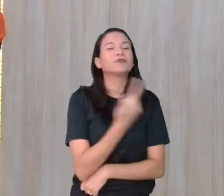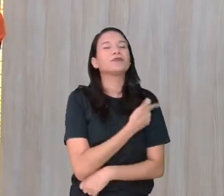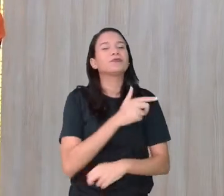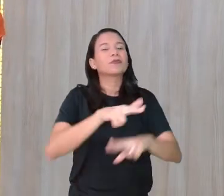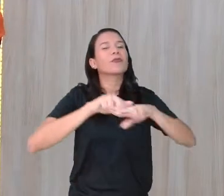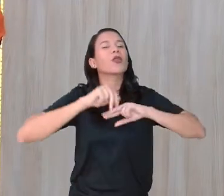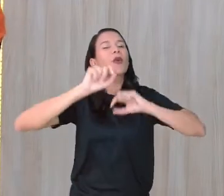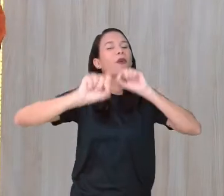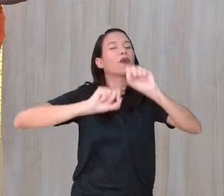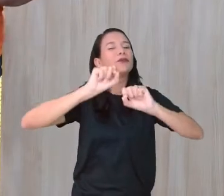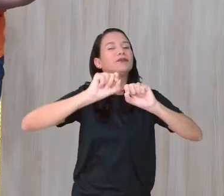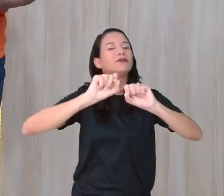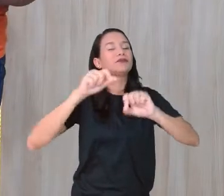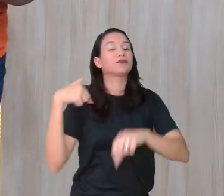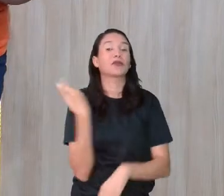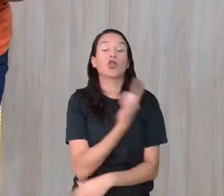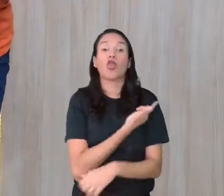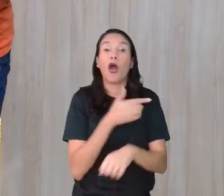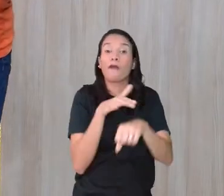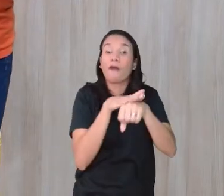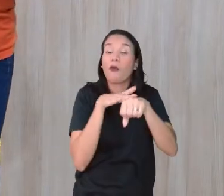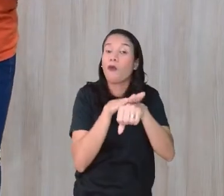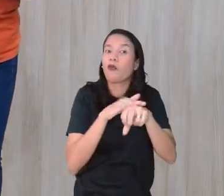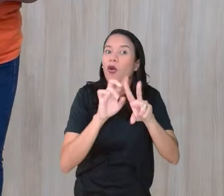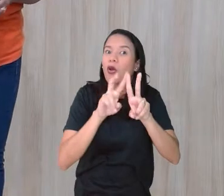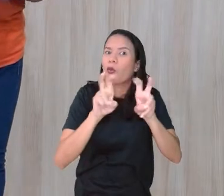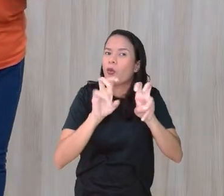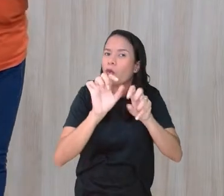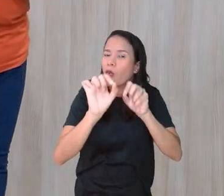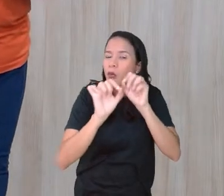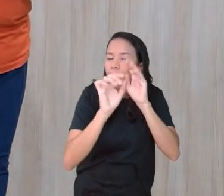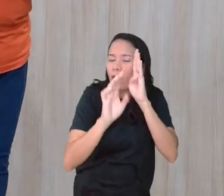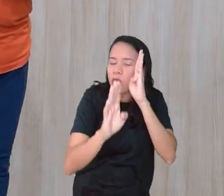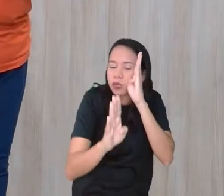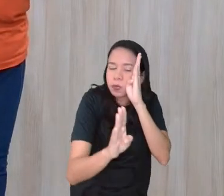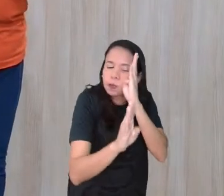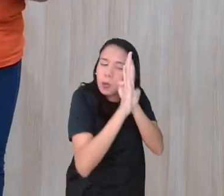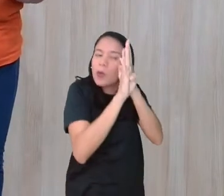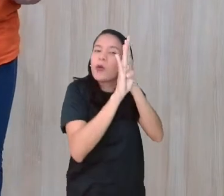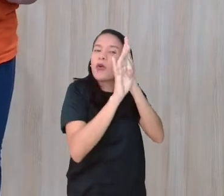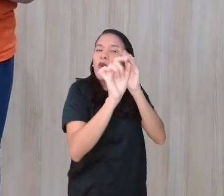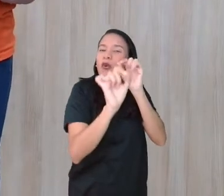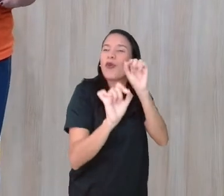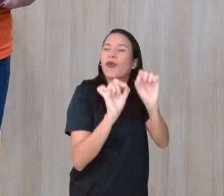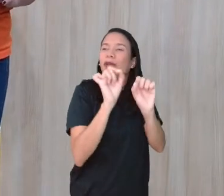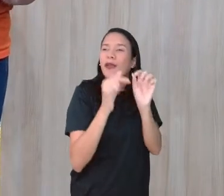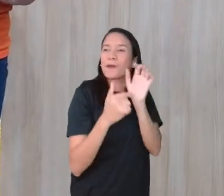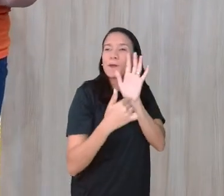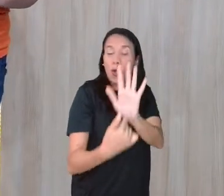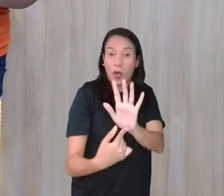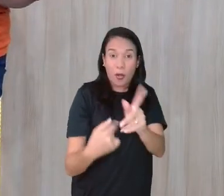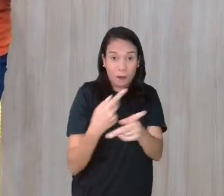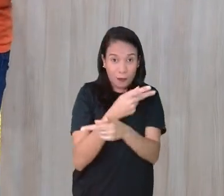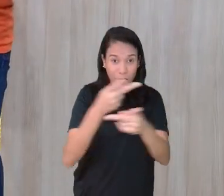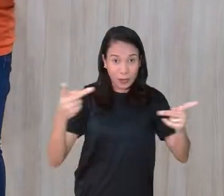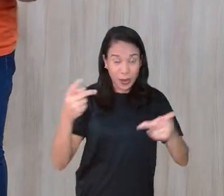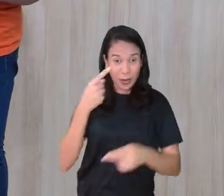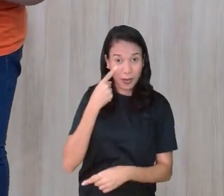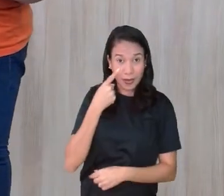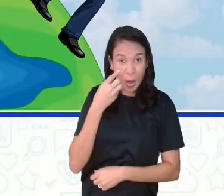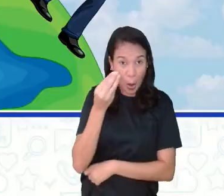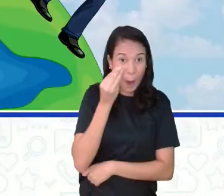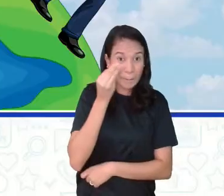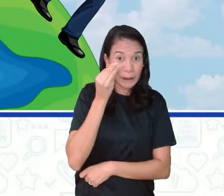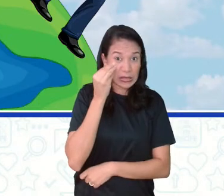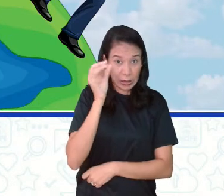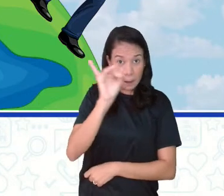professora, a gente vai conversar agora sobre alguns mistérios. E olha qual foi o mistério que eu estou trazendo aqui para vocês. Observem